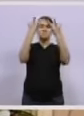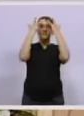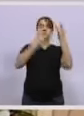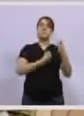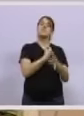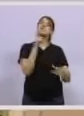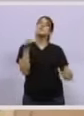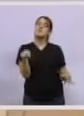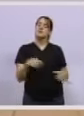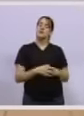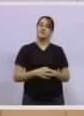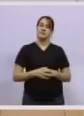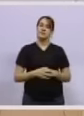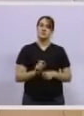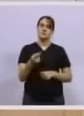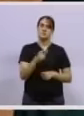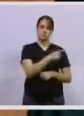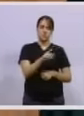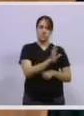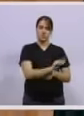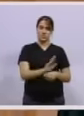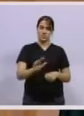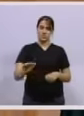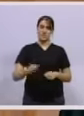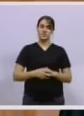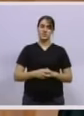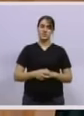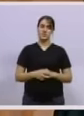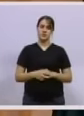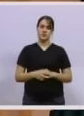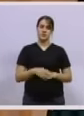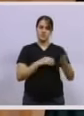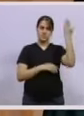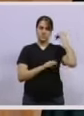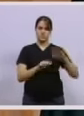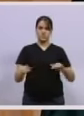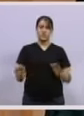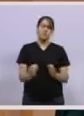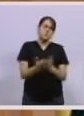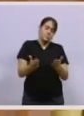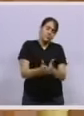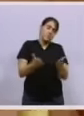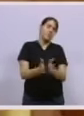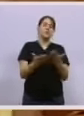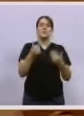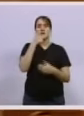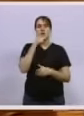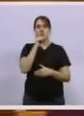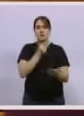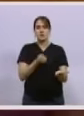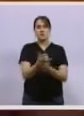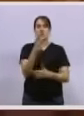sabe o que foi? Que quando eles eram crianças, muito pobres, a mãe